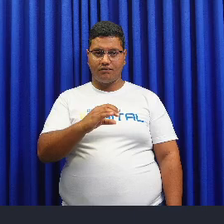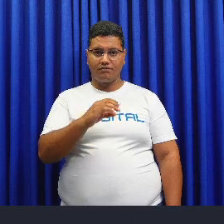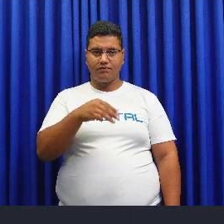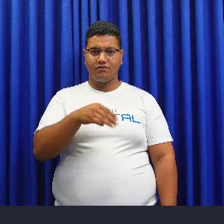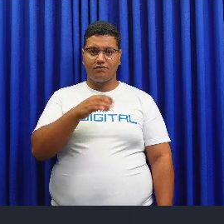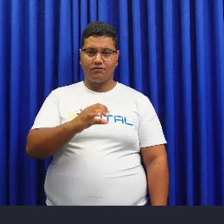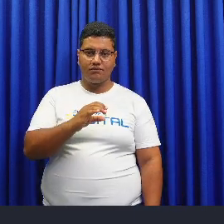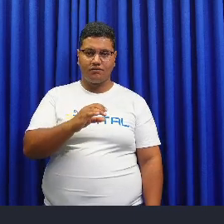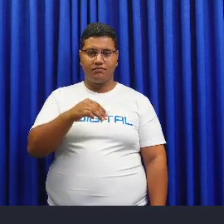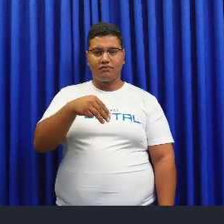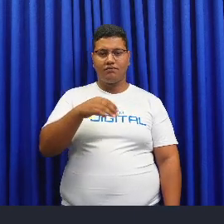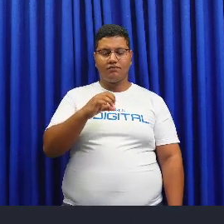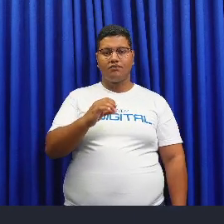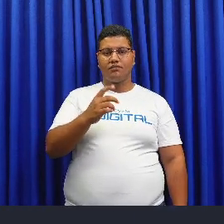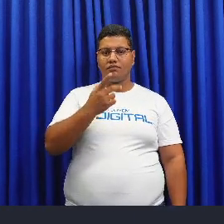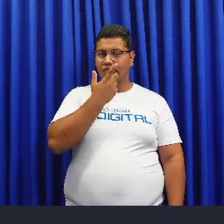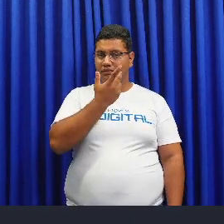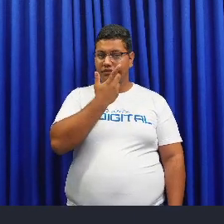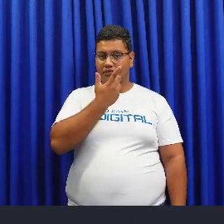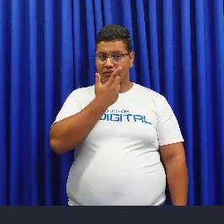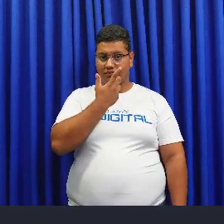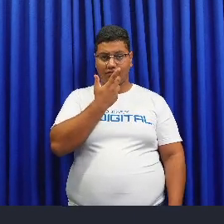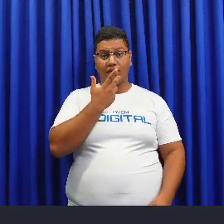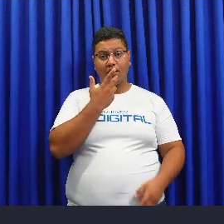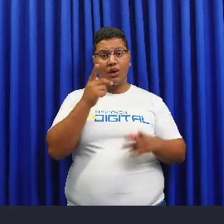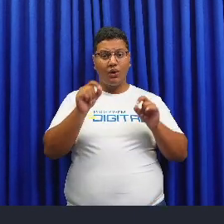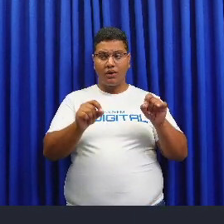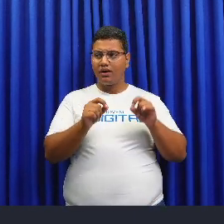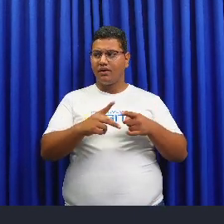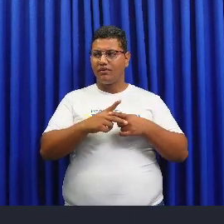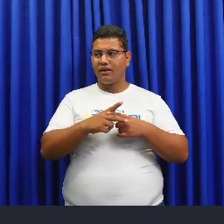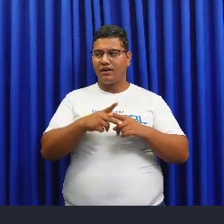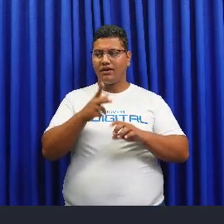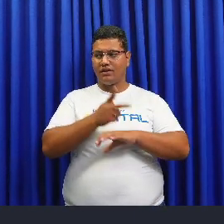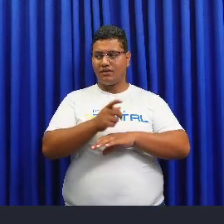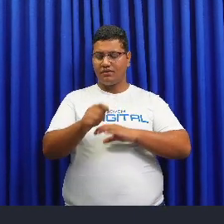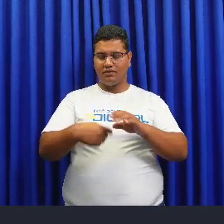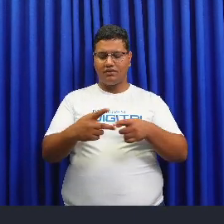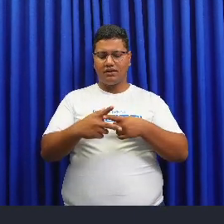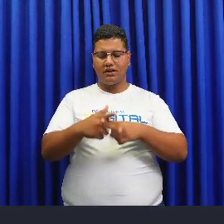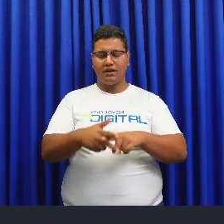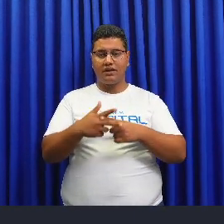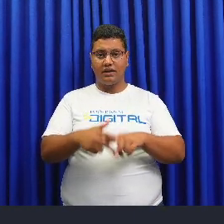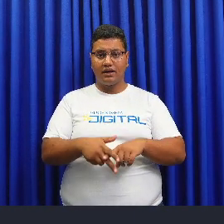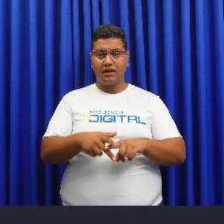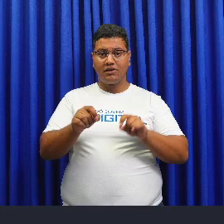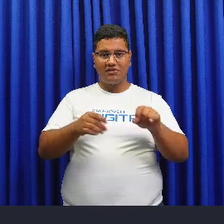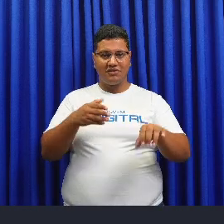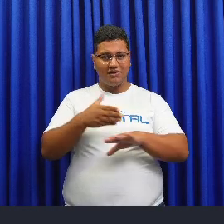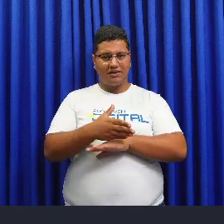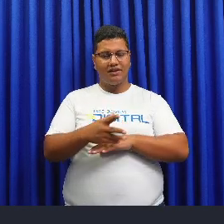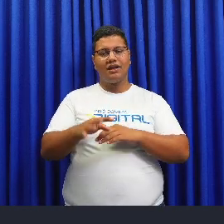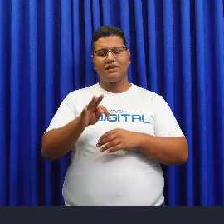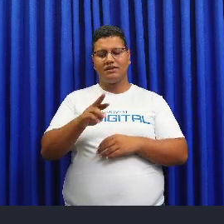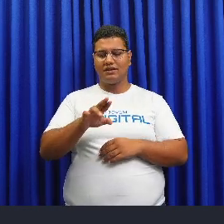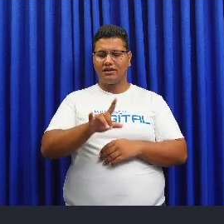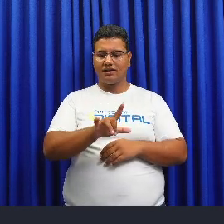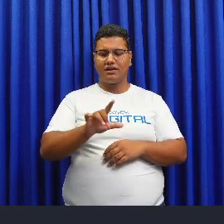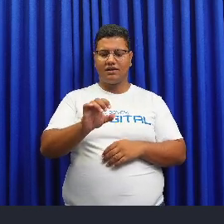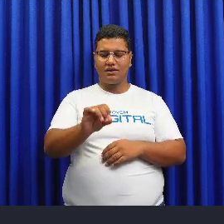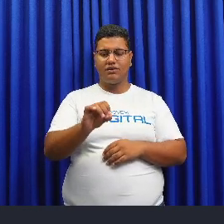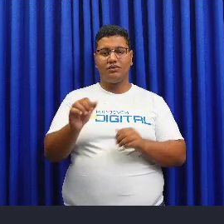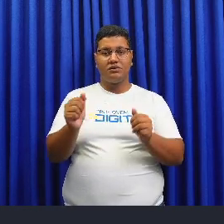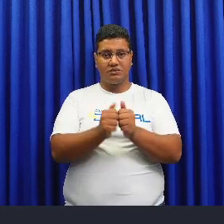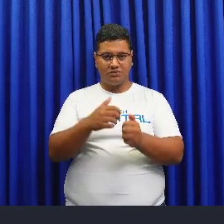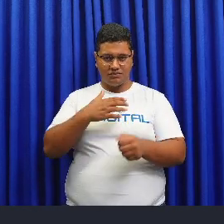MC. O MC, ele que vai editar esses vídeos. Então, ele vai entrar no Trello junto comigo e ele